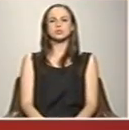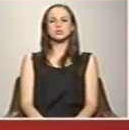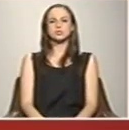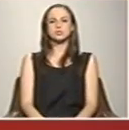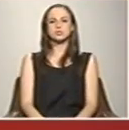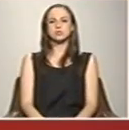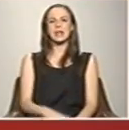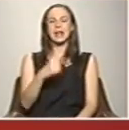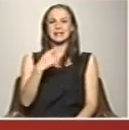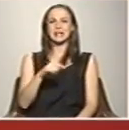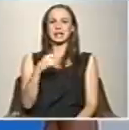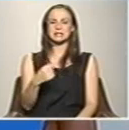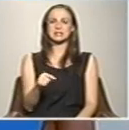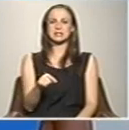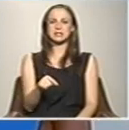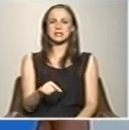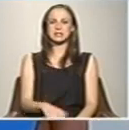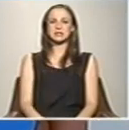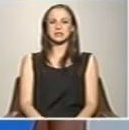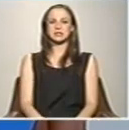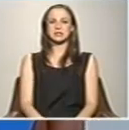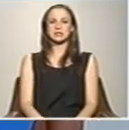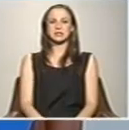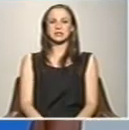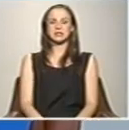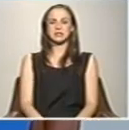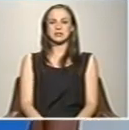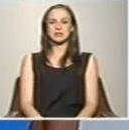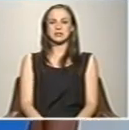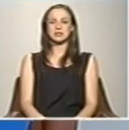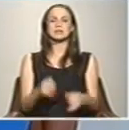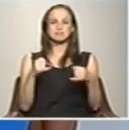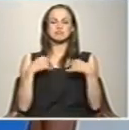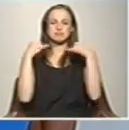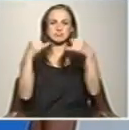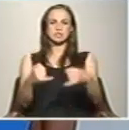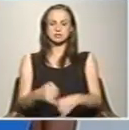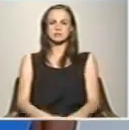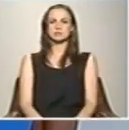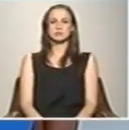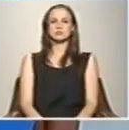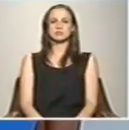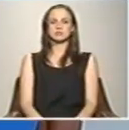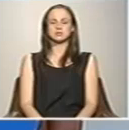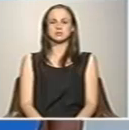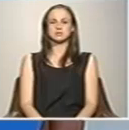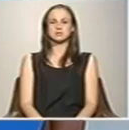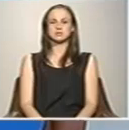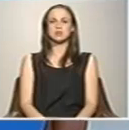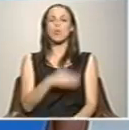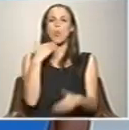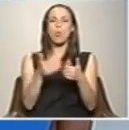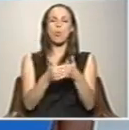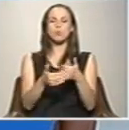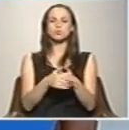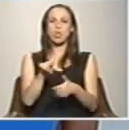Conclusões, temos vários aspectos não nas é conclusões, aqui ainda. Não só. Não, isto foi a constituição da amostra. Então vamos avançar para ver o relevo que os idosos têm no Centro Hospitalar